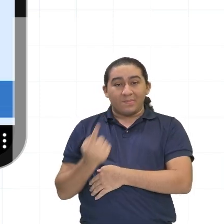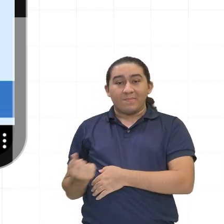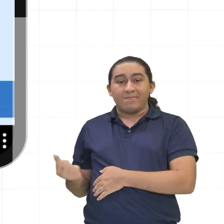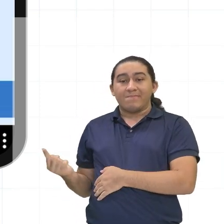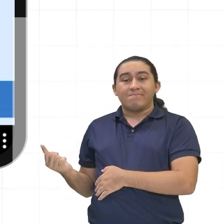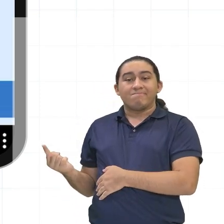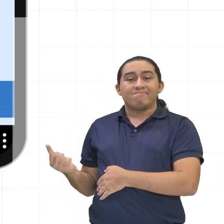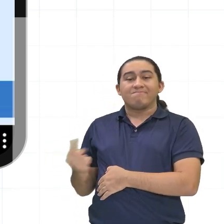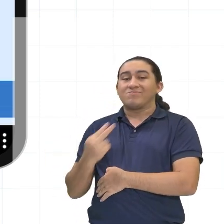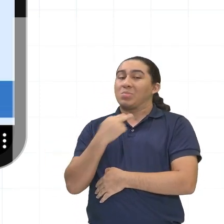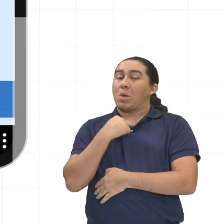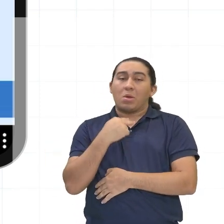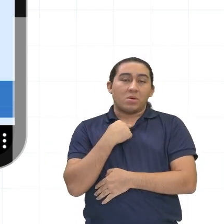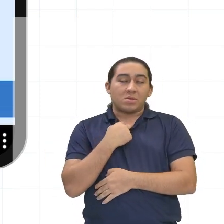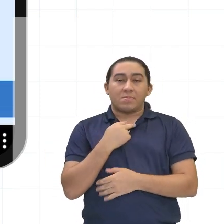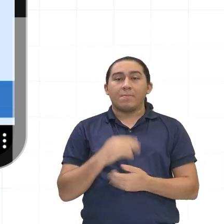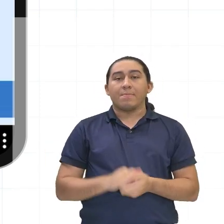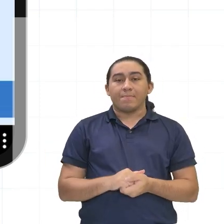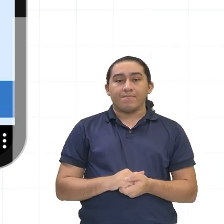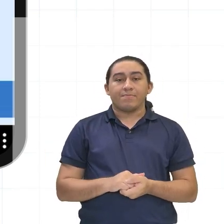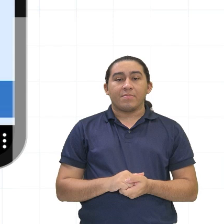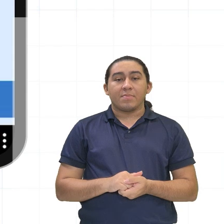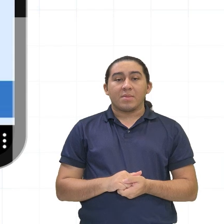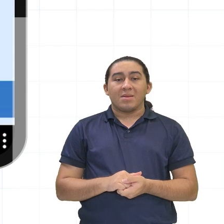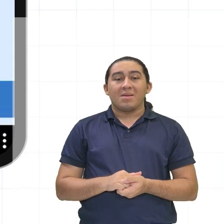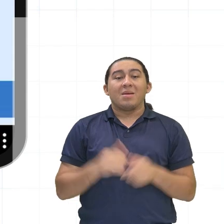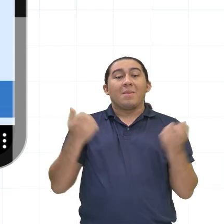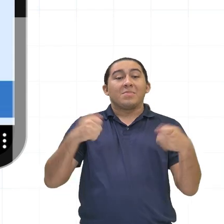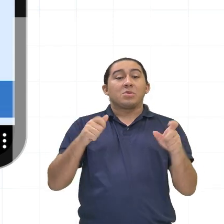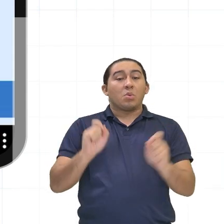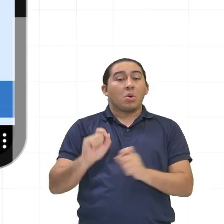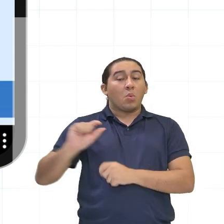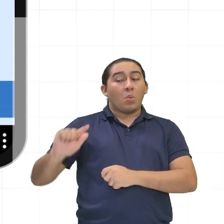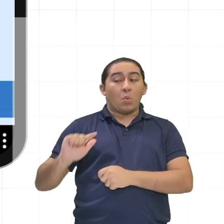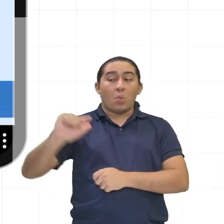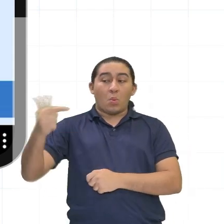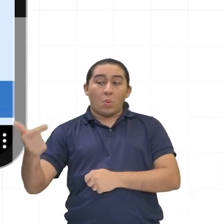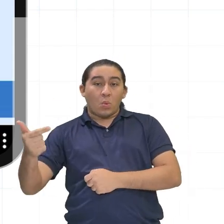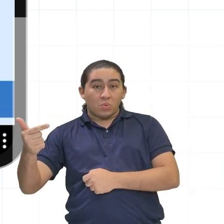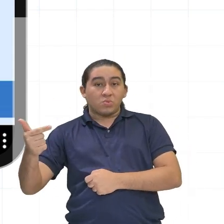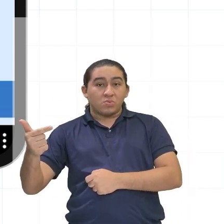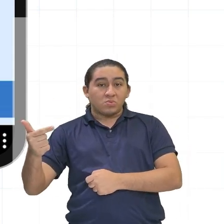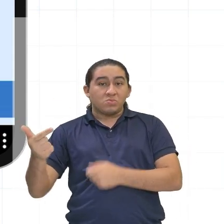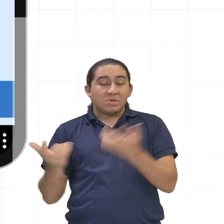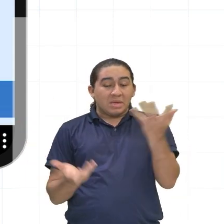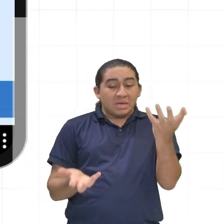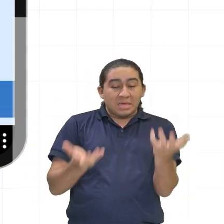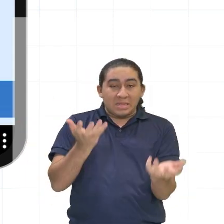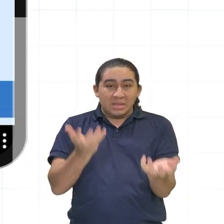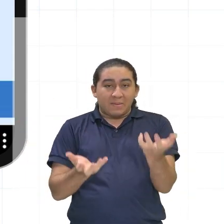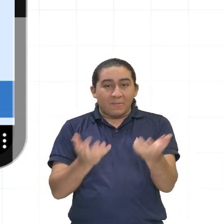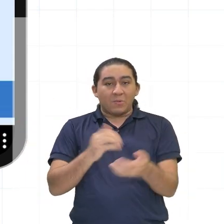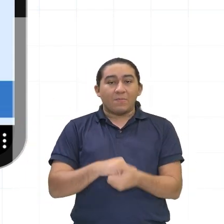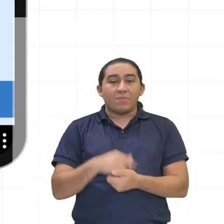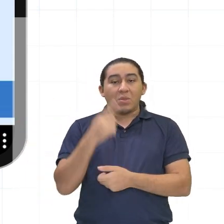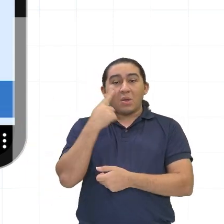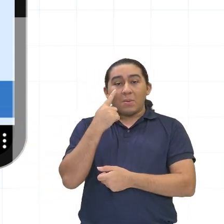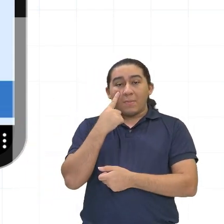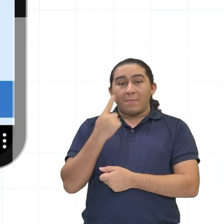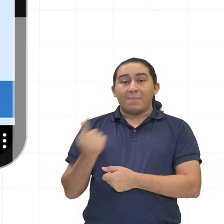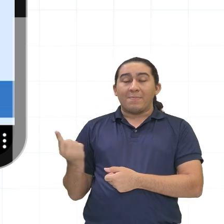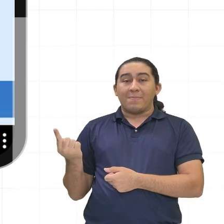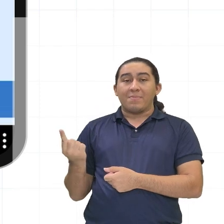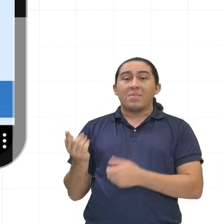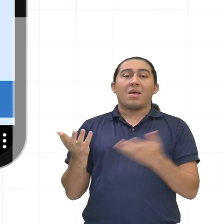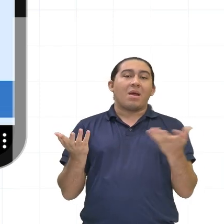aqui eu não posso aumentar. Eu vou ver se eu aumentando do outro lado resolve, né? Então, aumentando do outro lado, olha. Agora eu